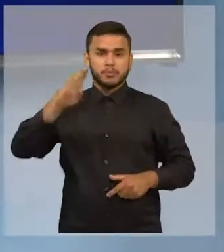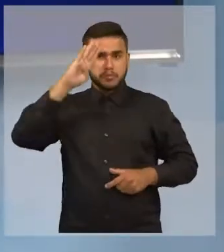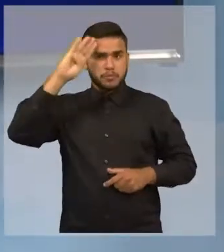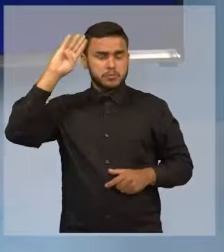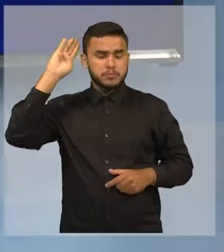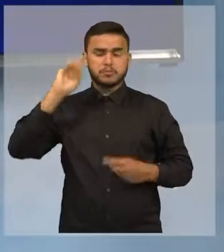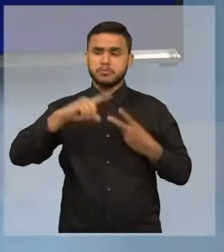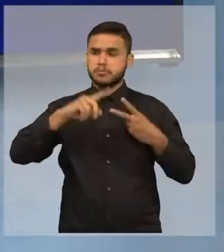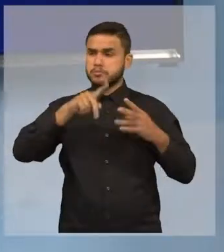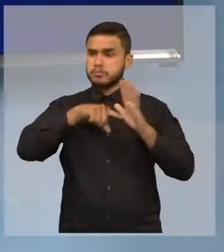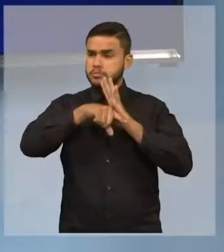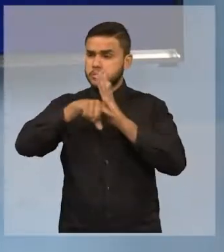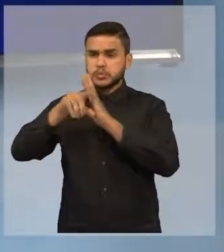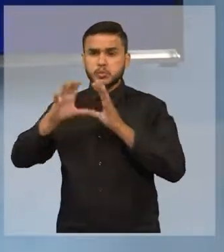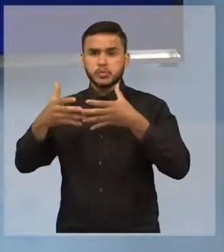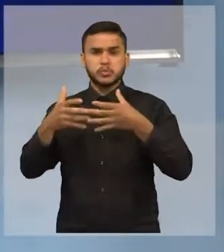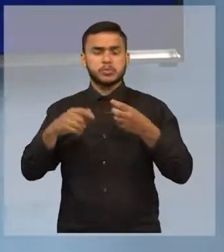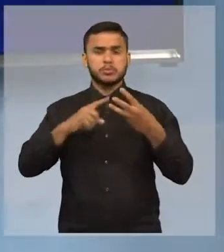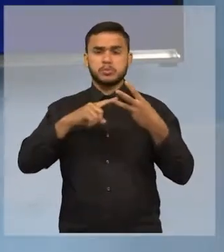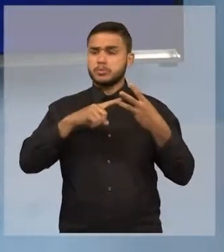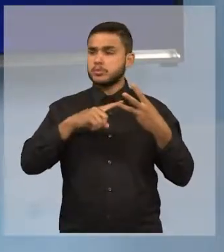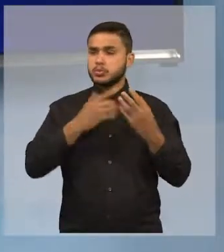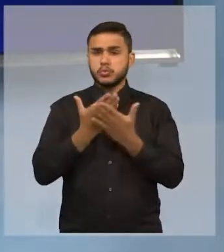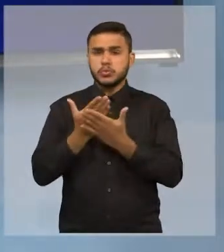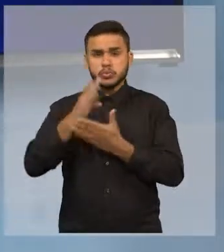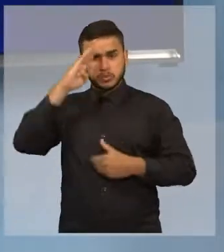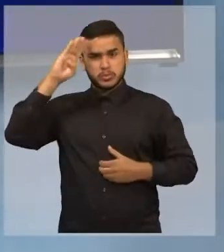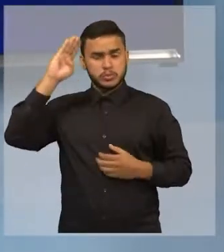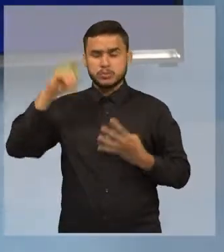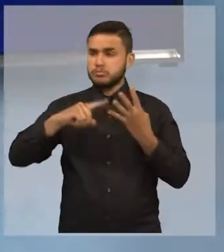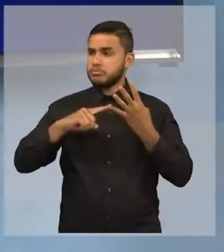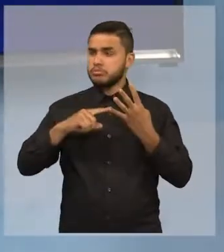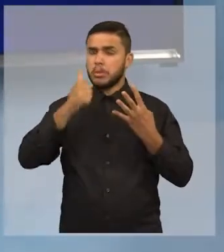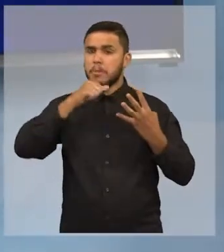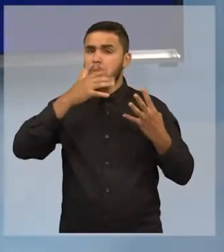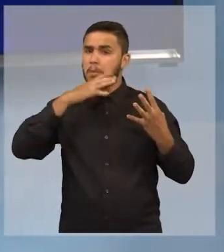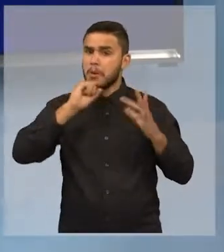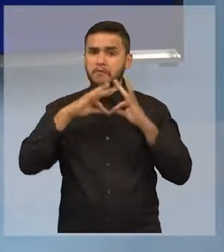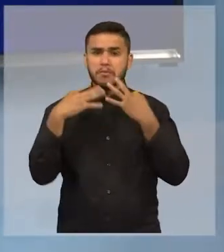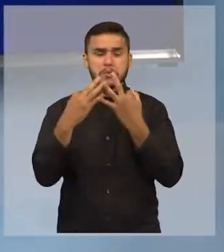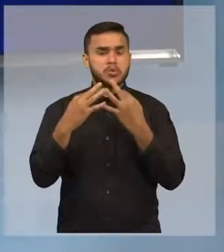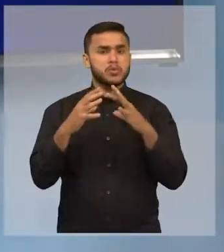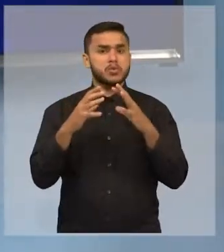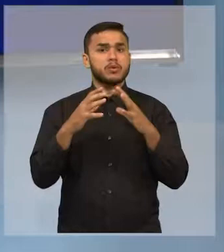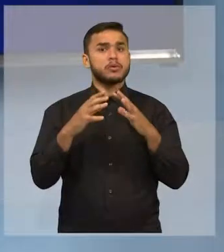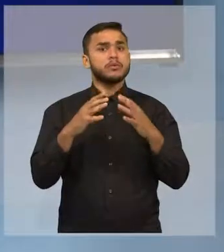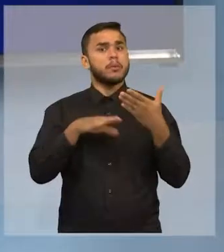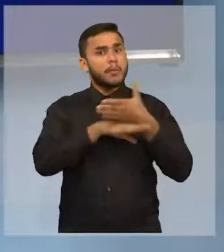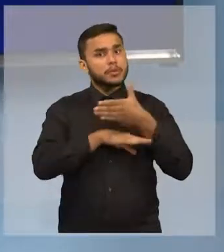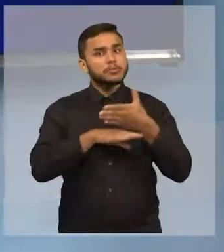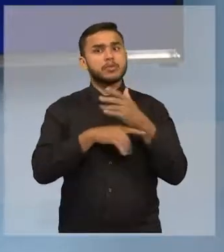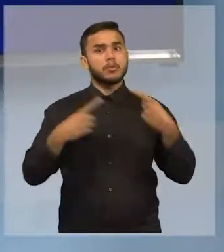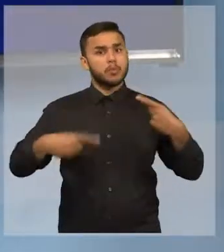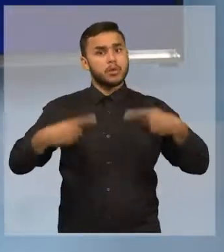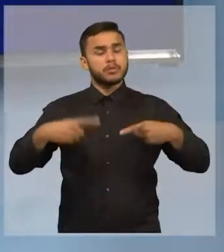universitários, pesquisadores, estudantes, pais de estudantes e outros setores da sociedade, inclusive políticos,